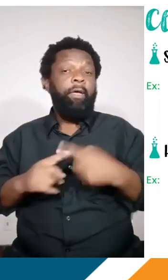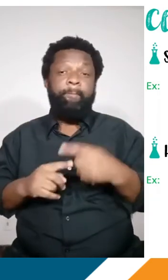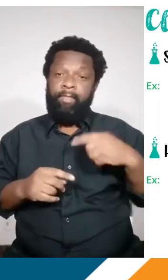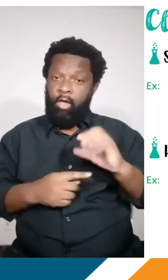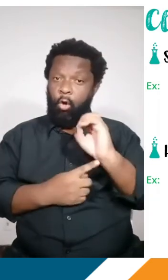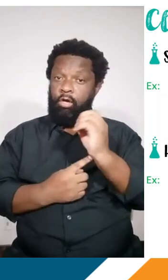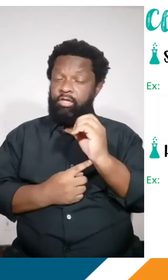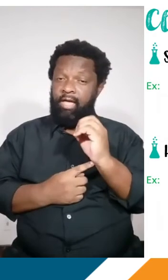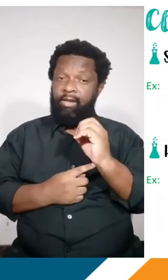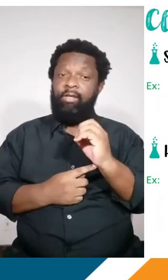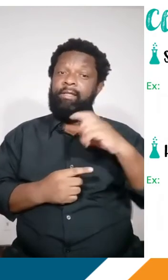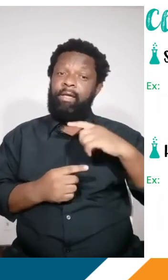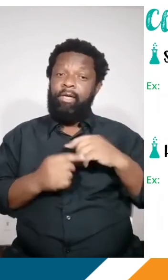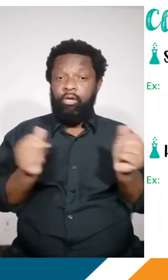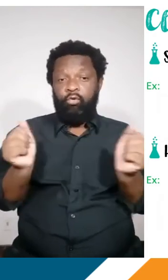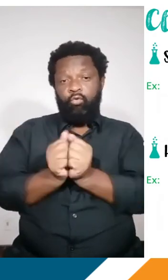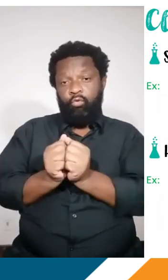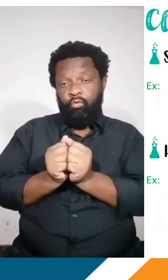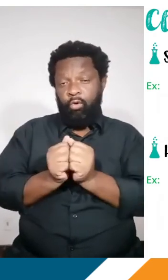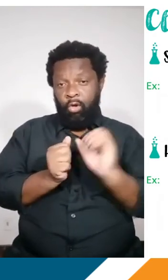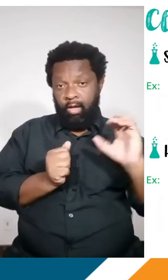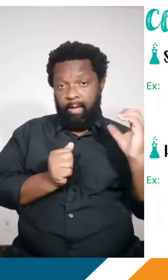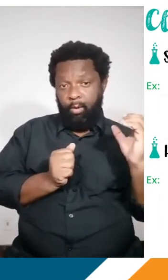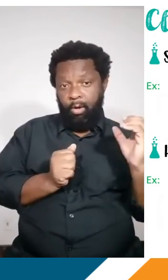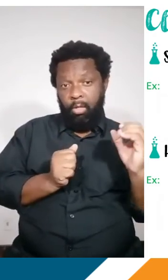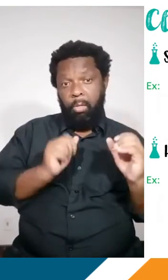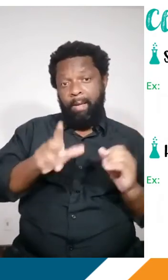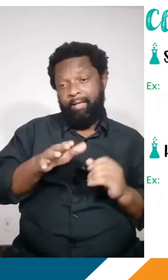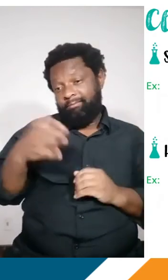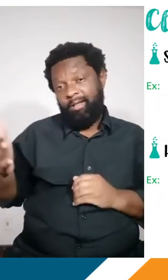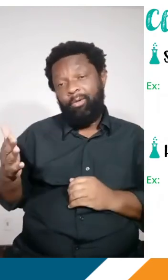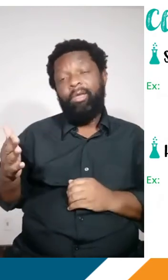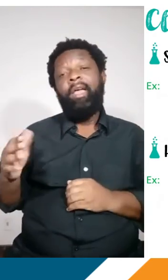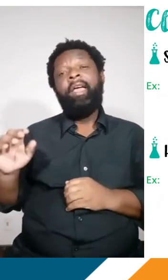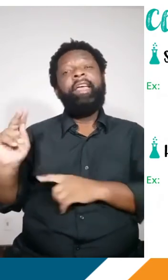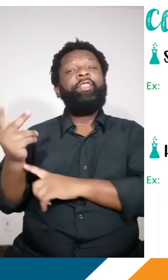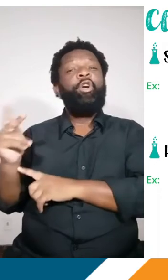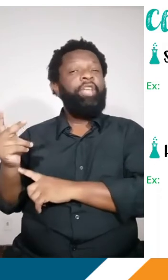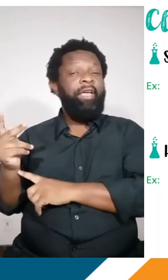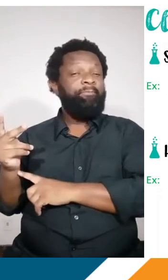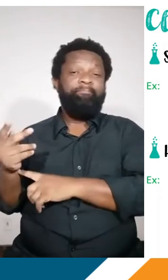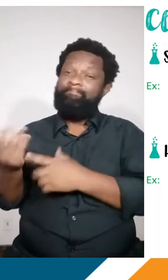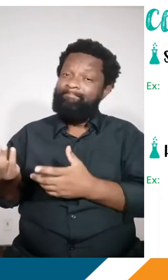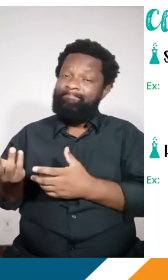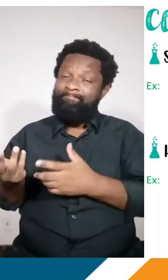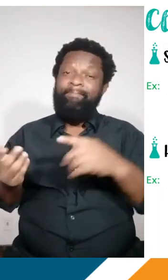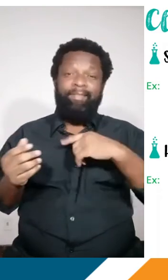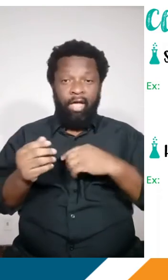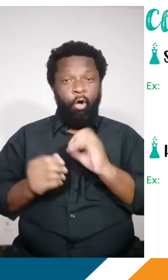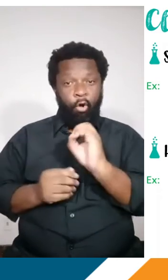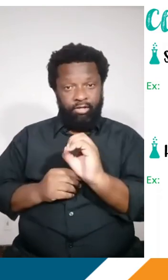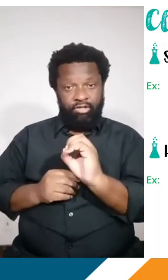esse oxigênio está ao lado desse carbono, porém aqui é um hidrogênio. Então, apesar de ter